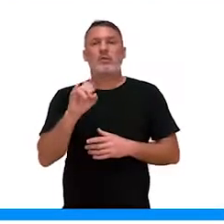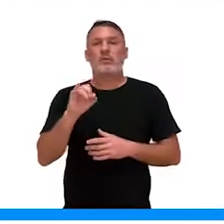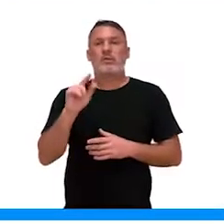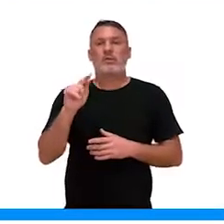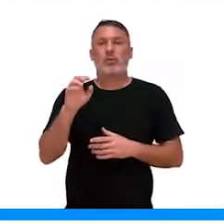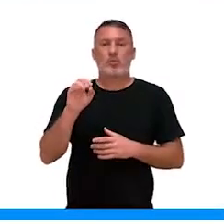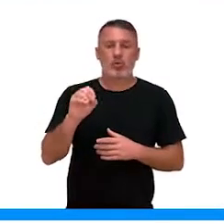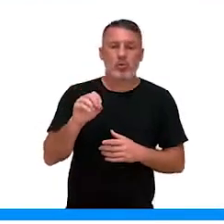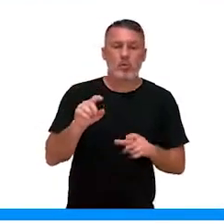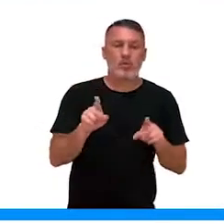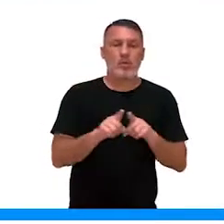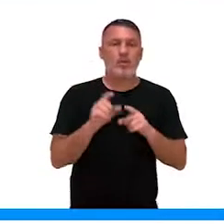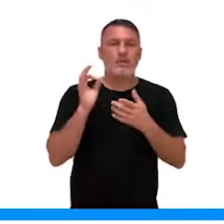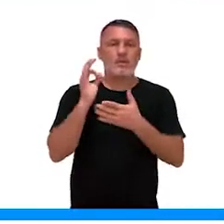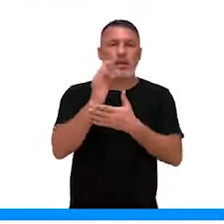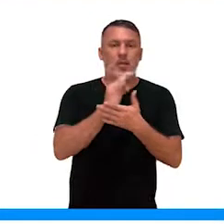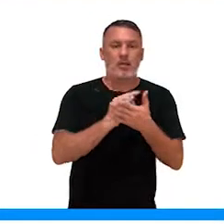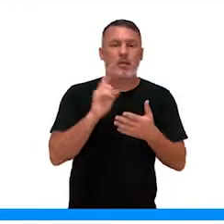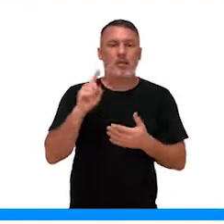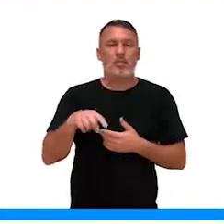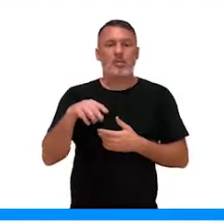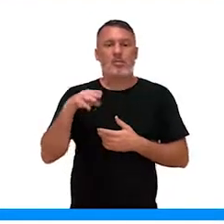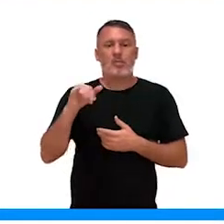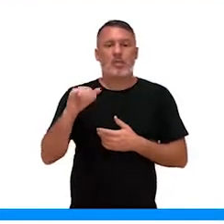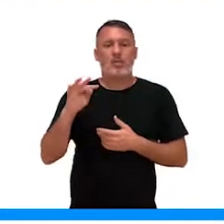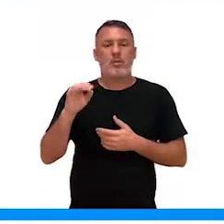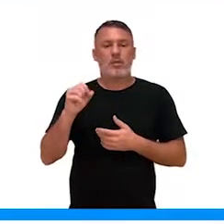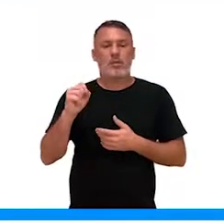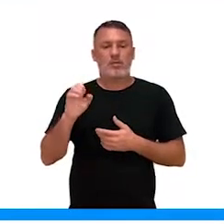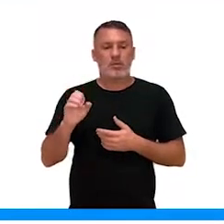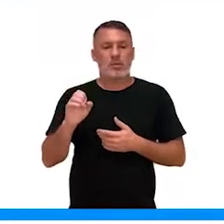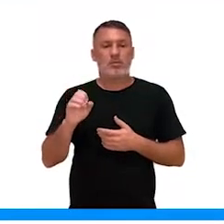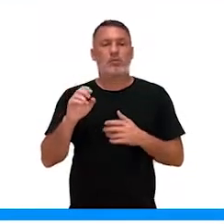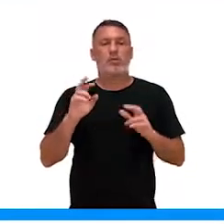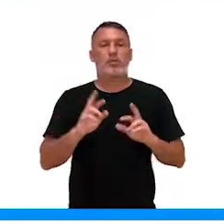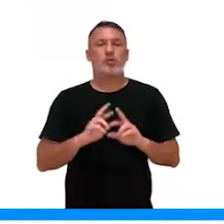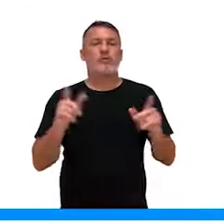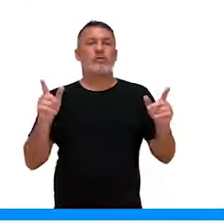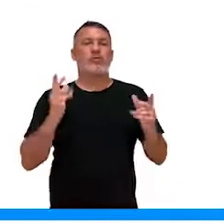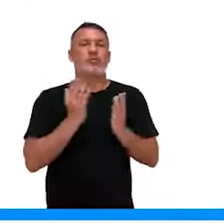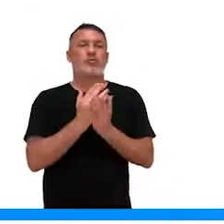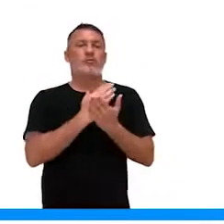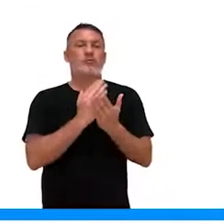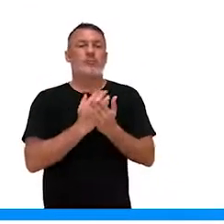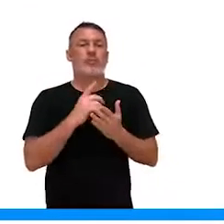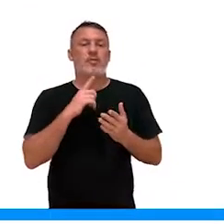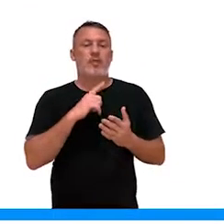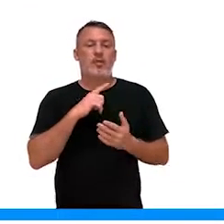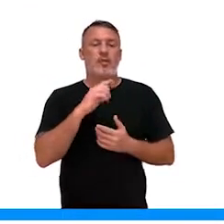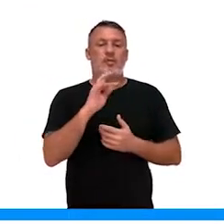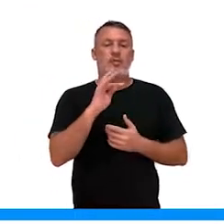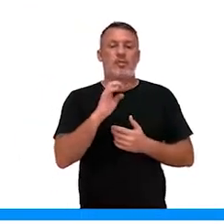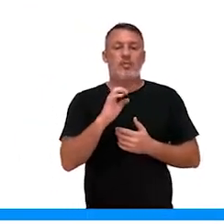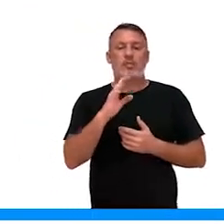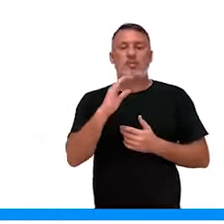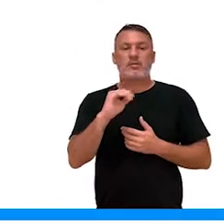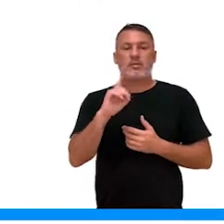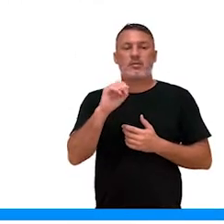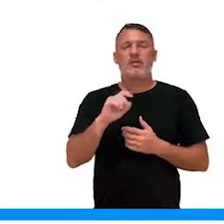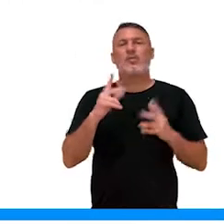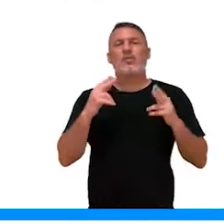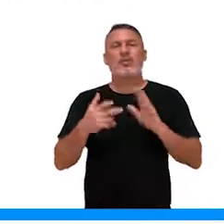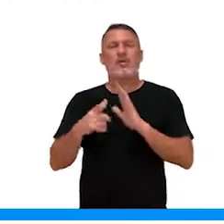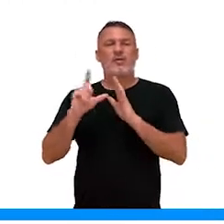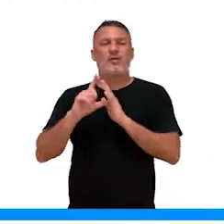forma-se o zigoto, aumenta o número de células por mitose e essas células se diferenciam para formar os tecidos e